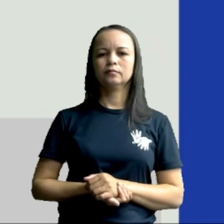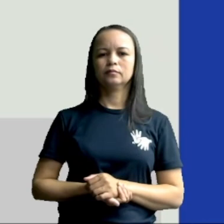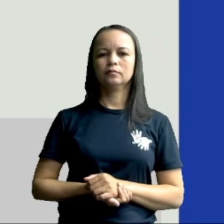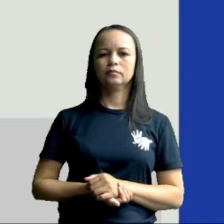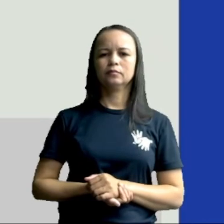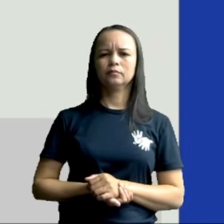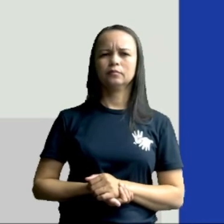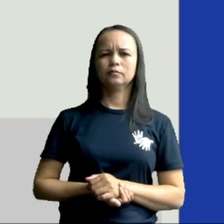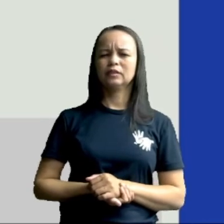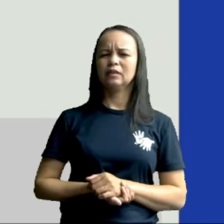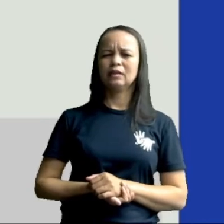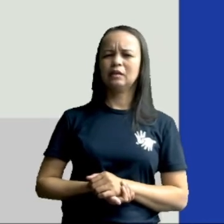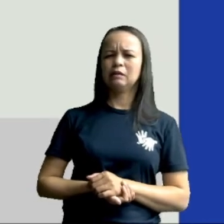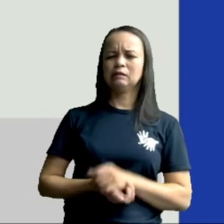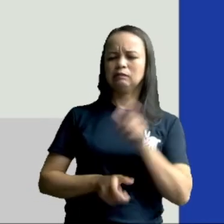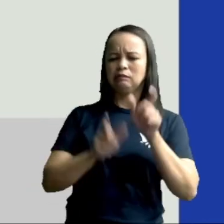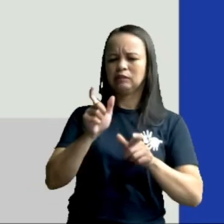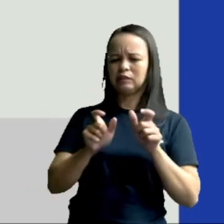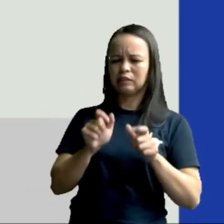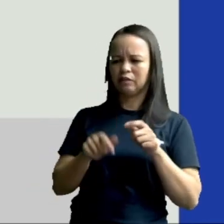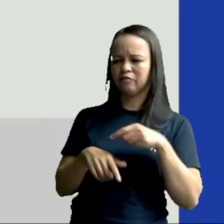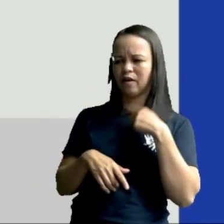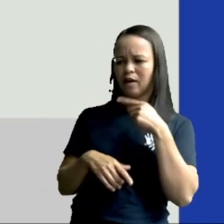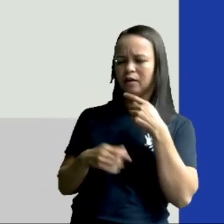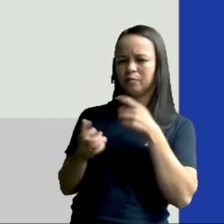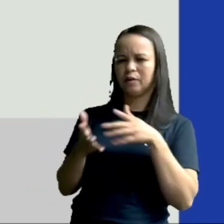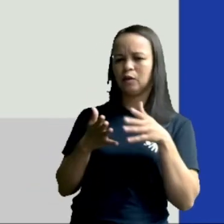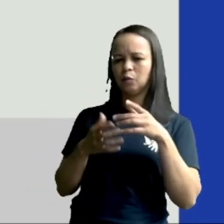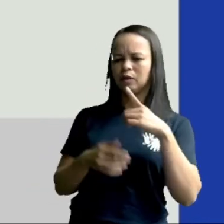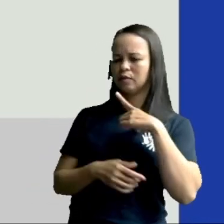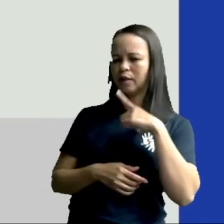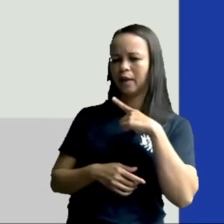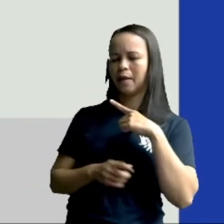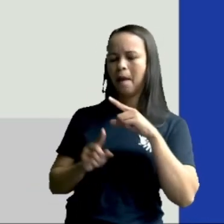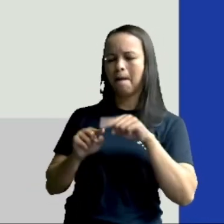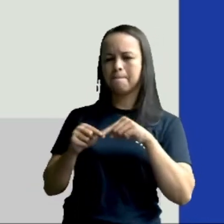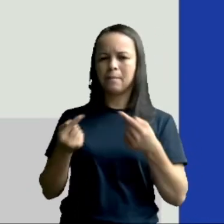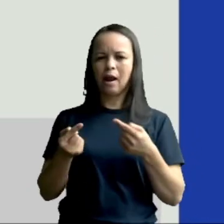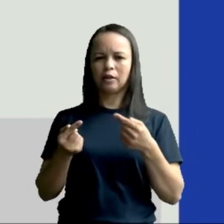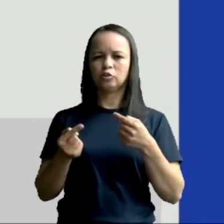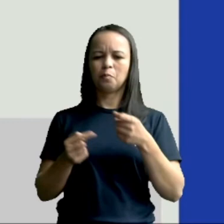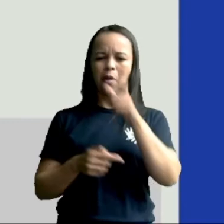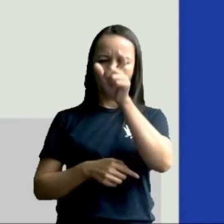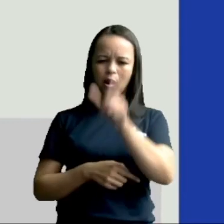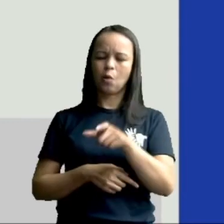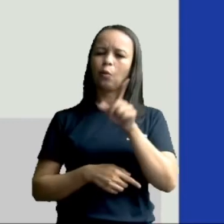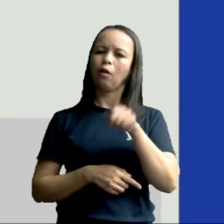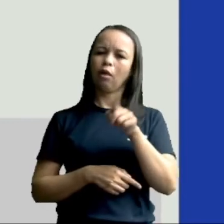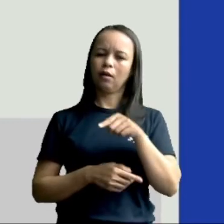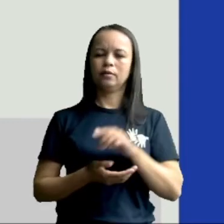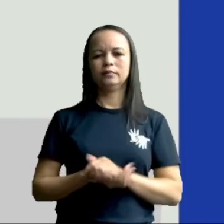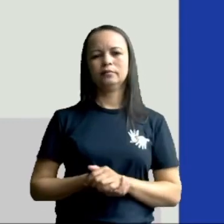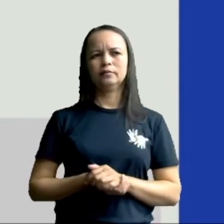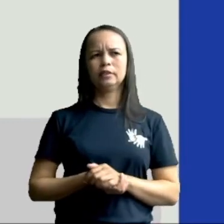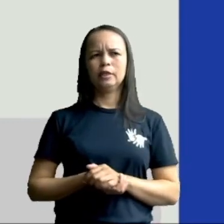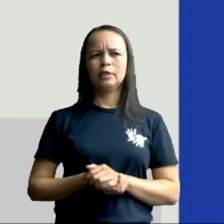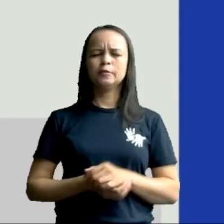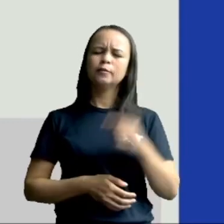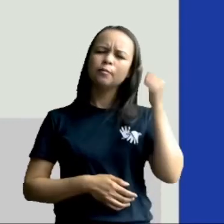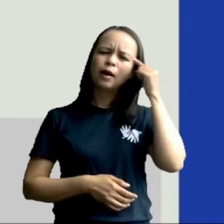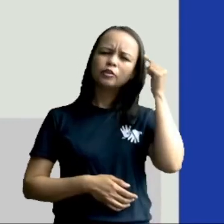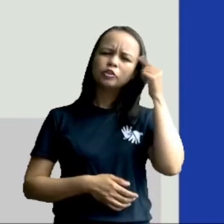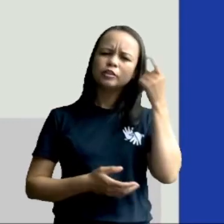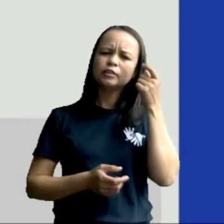Ninguém vale pelo que tem, mas pelo que é. Imagina, pois, quem não tem nem